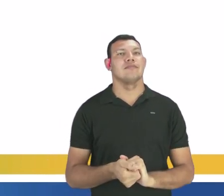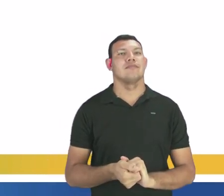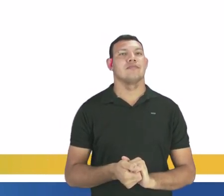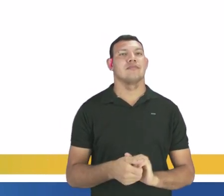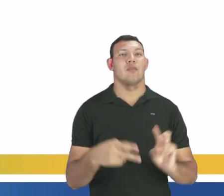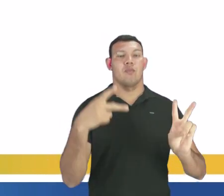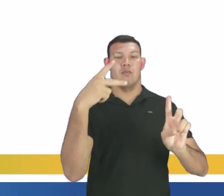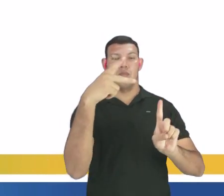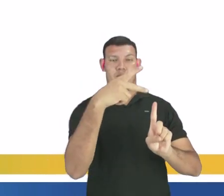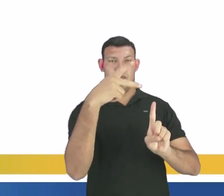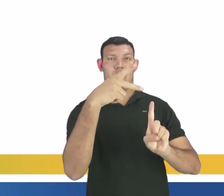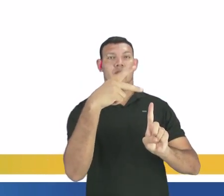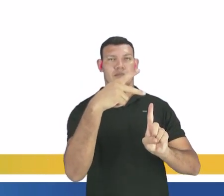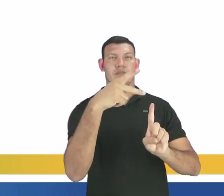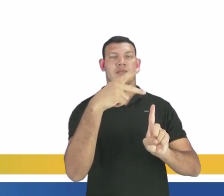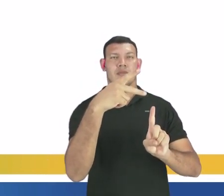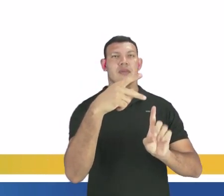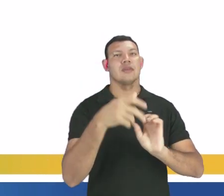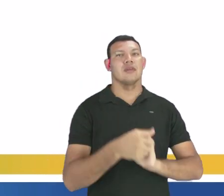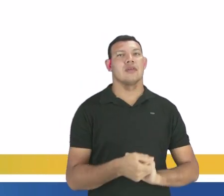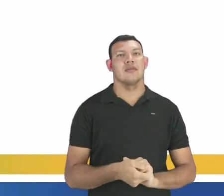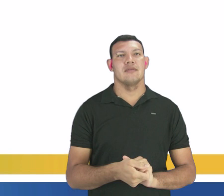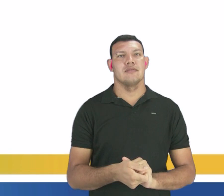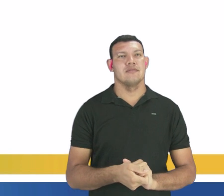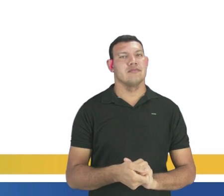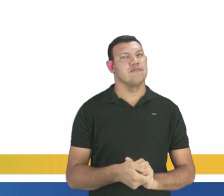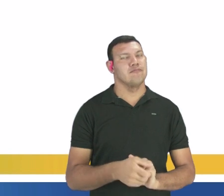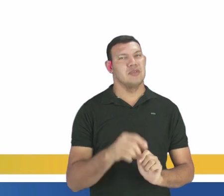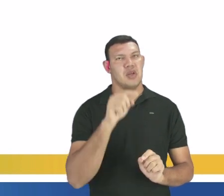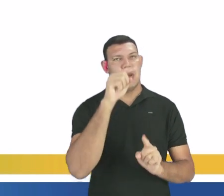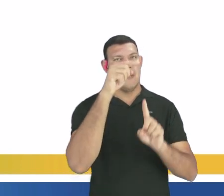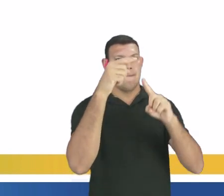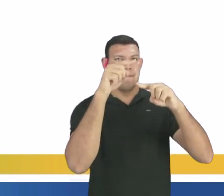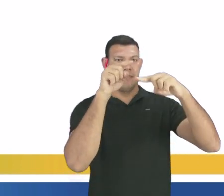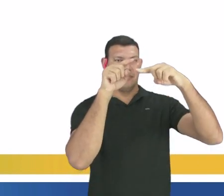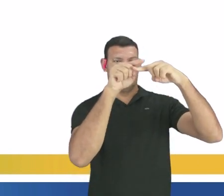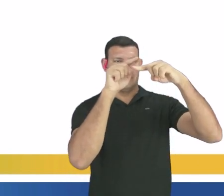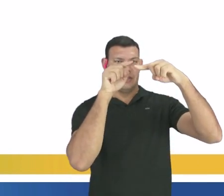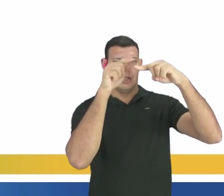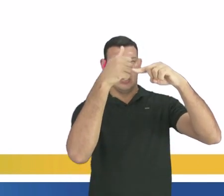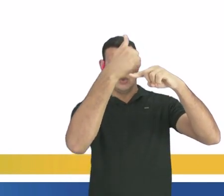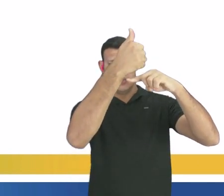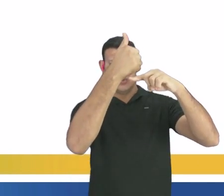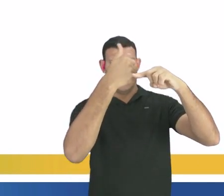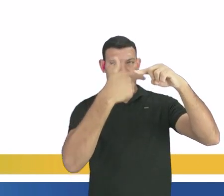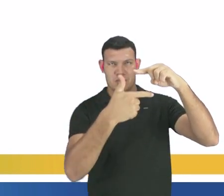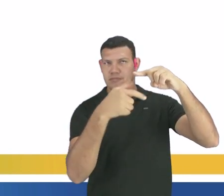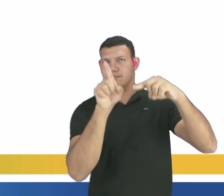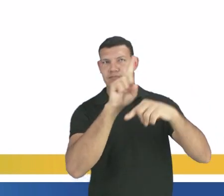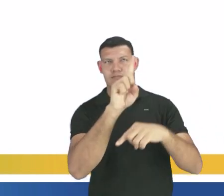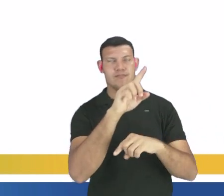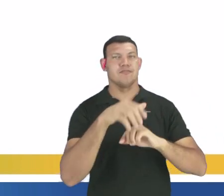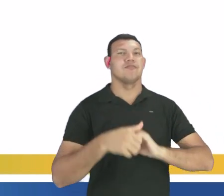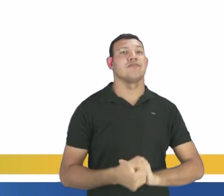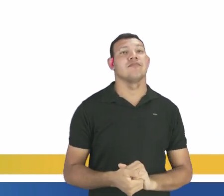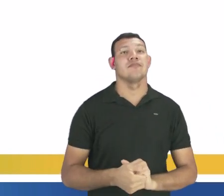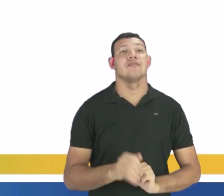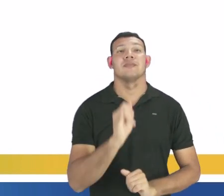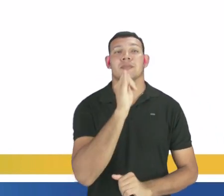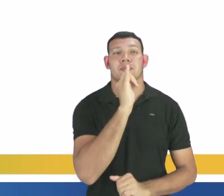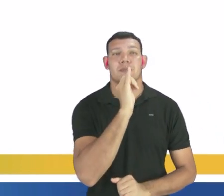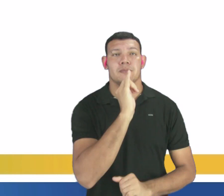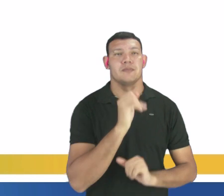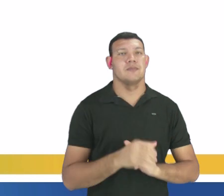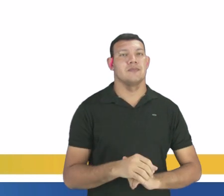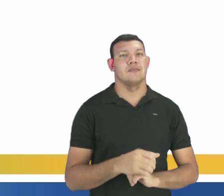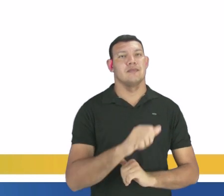ou seja, não pode ser número fracionário. Se o AN for igual a 1, os candidatos à raiz são divisores